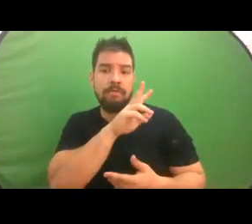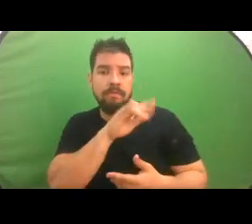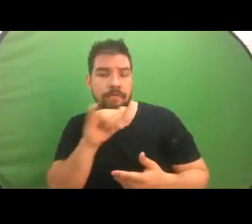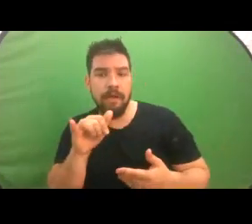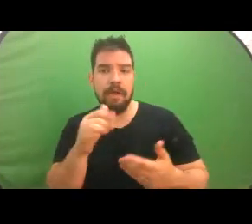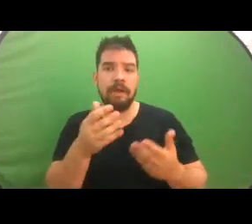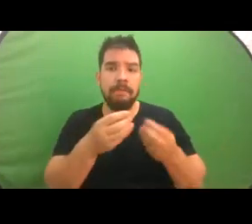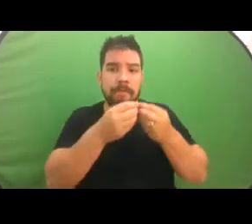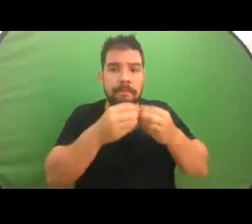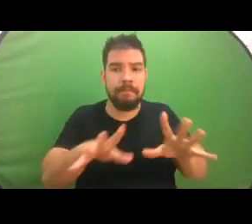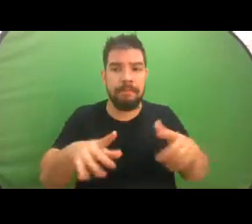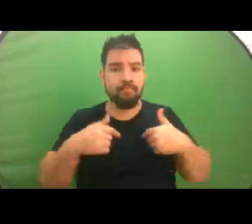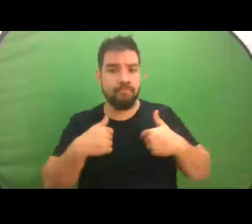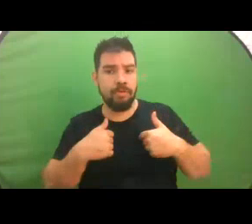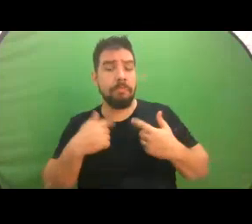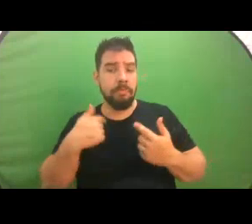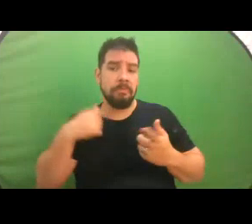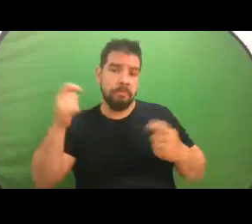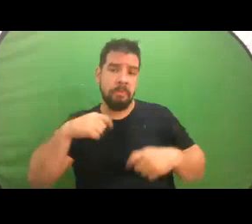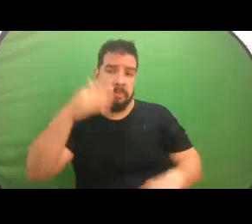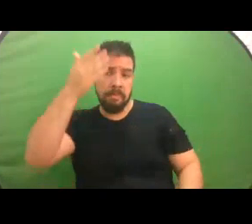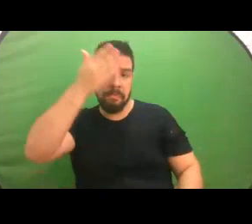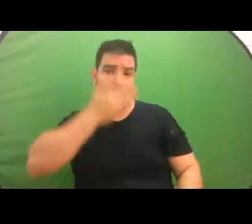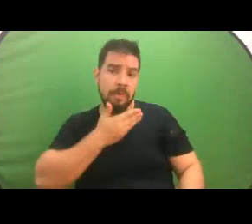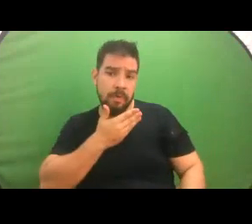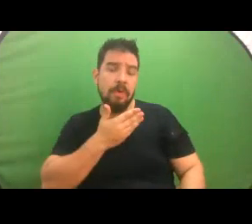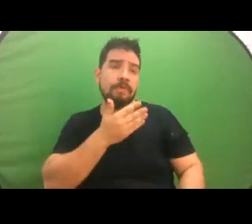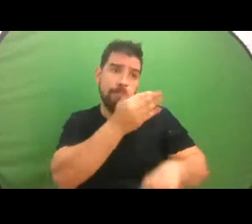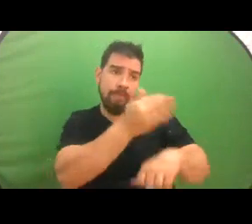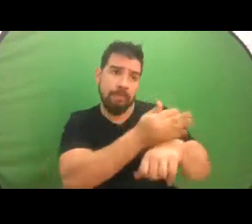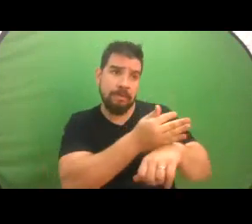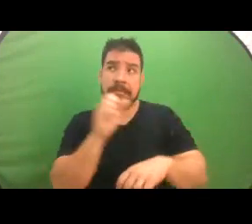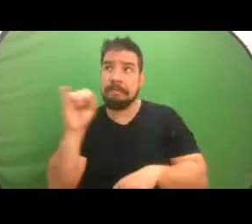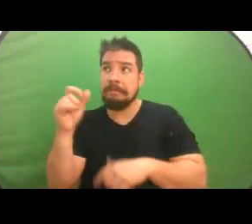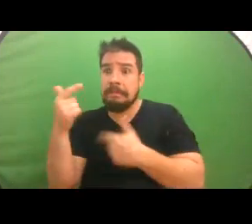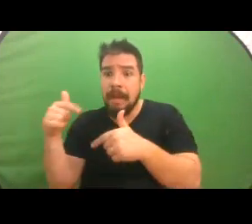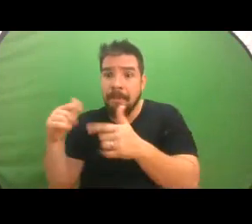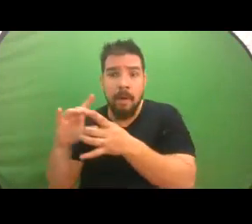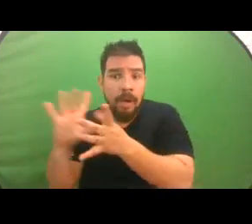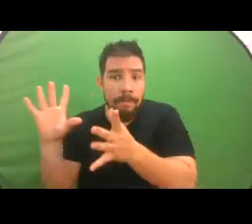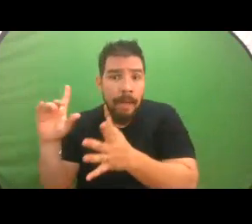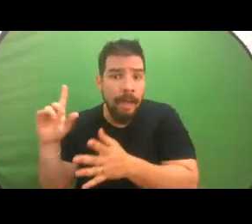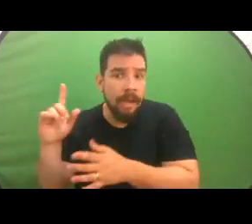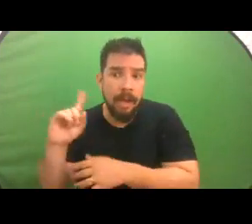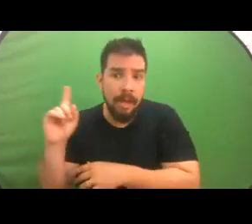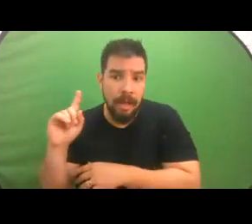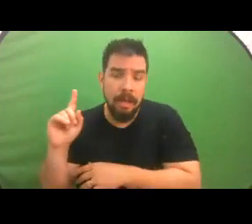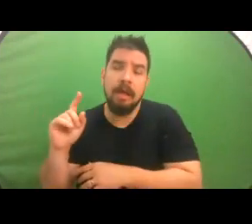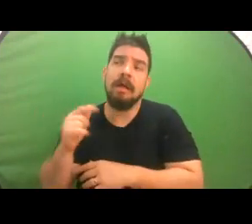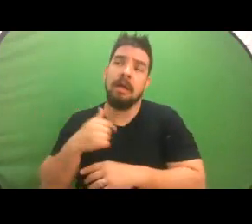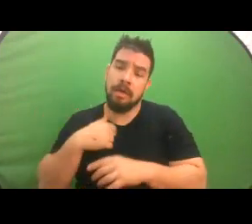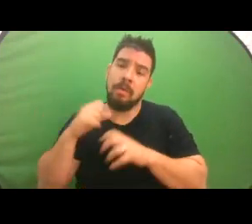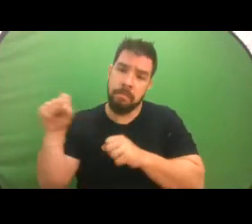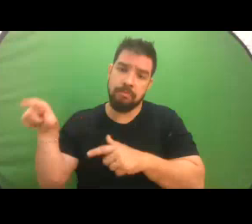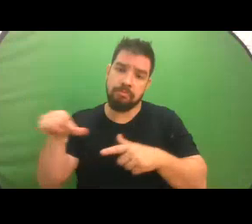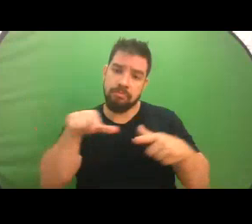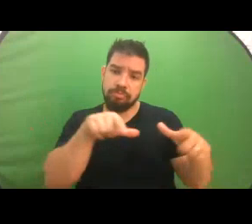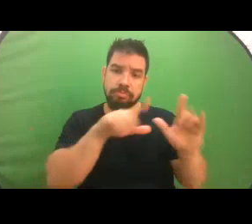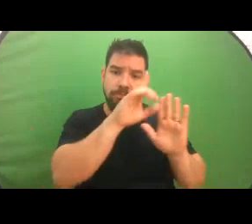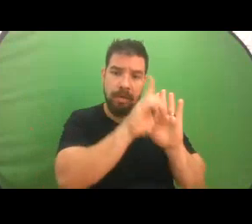ausência? Assim, eu vou conseguir comprovar, né? Se eu não conseguir a liberação do trabalho, eu consigo comprovar que eu estava efetivamente trabalhando.